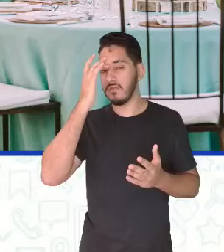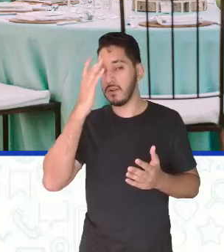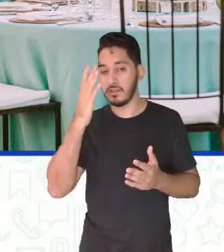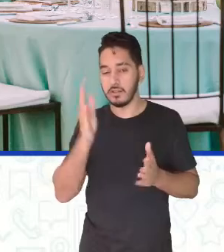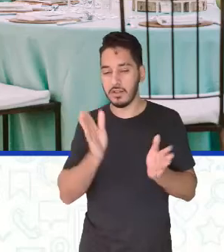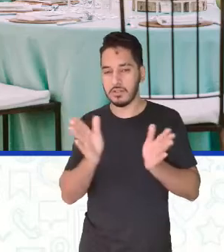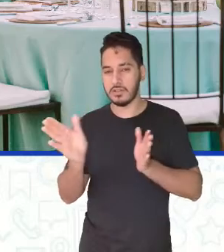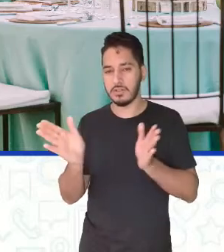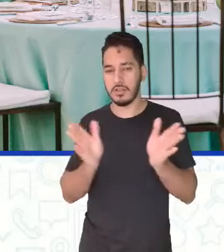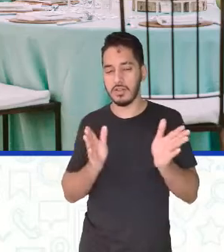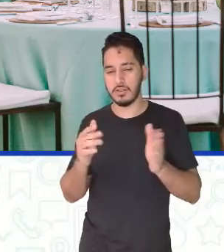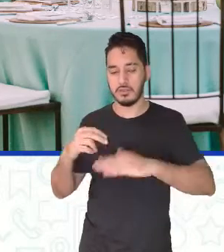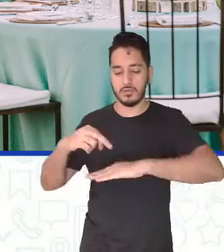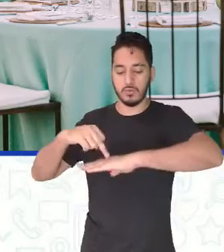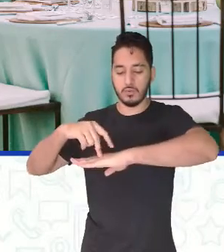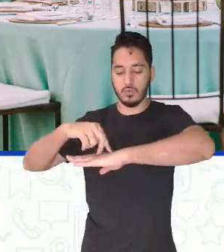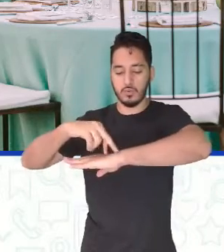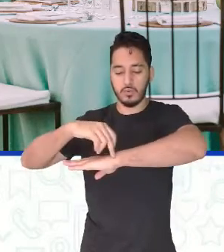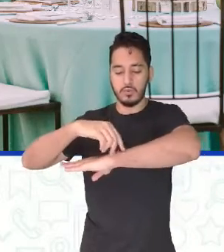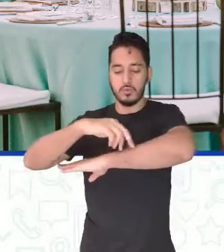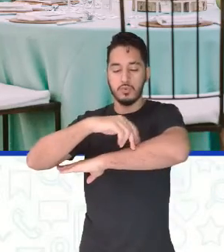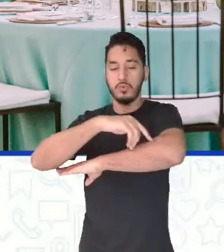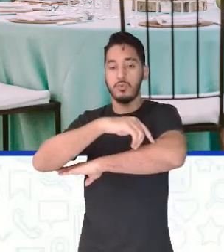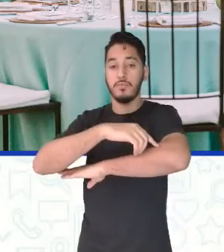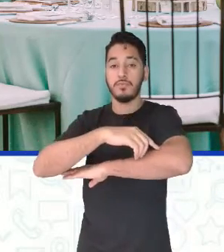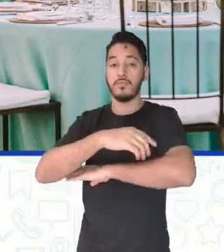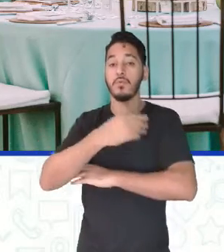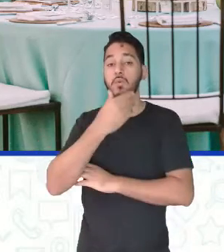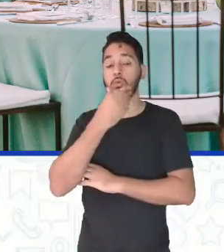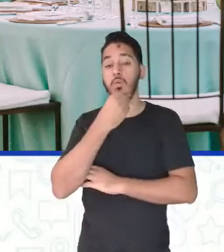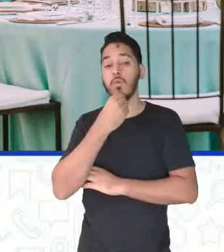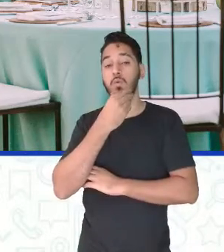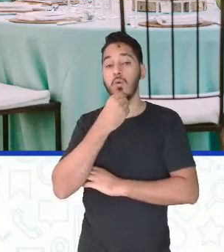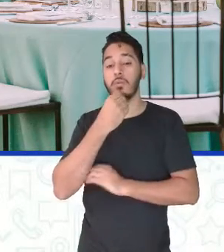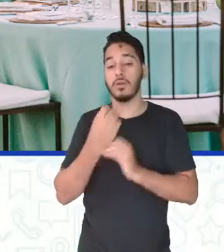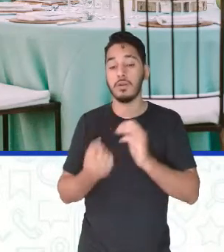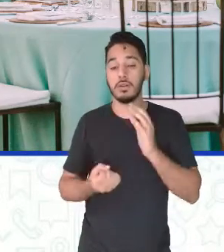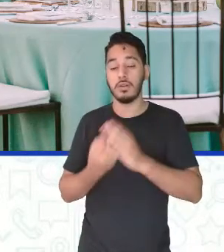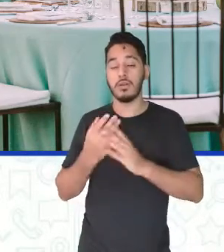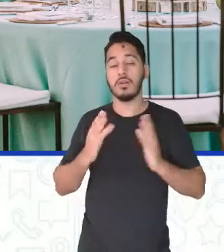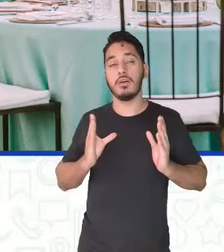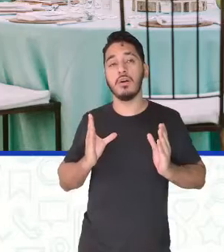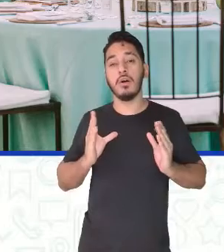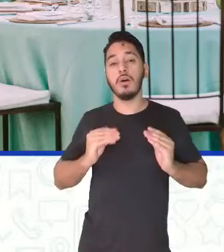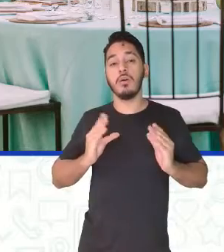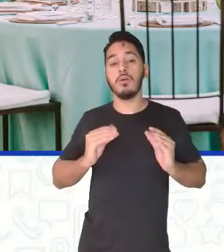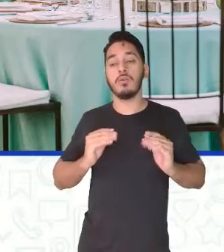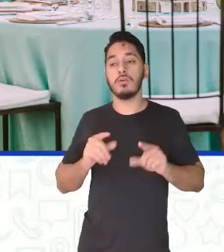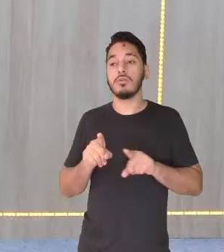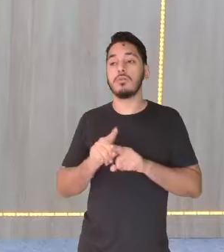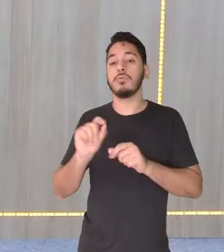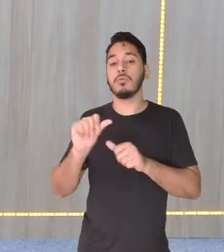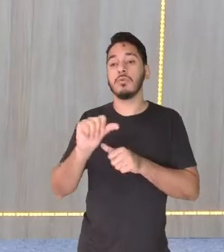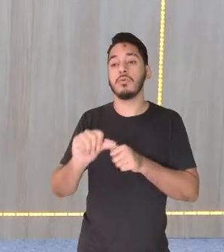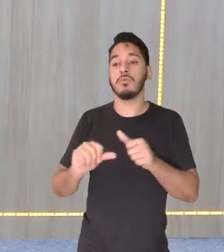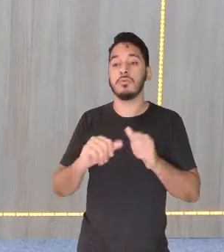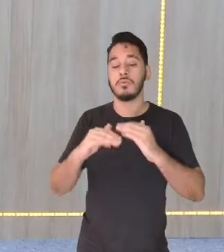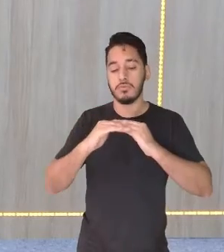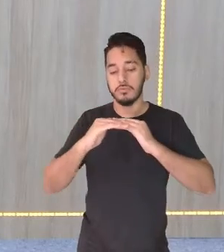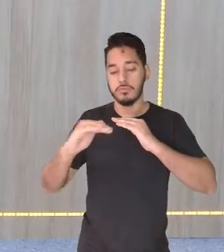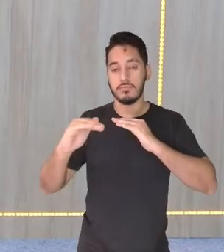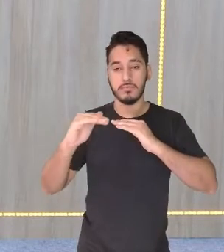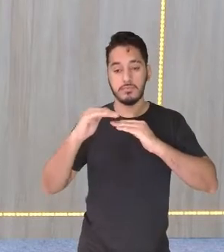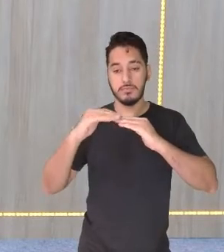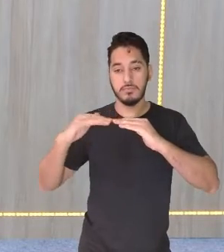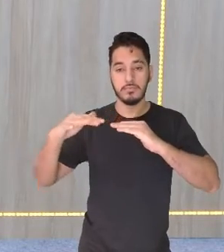às pessoas, né, na mobilidade, né, o homem criando confortos, né, mas quando a gente também tem a substituição, né, da camada permeável pela